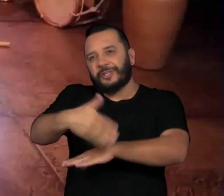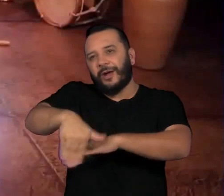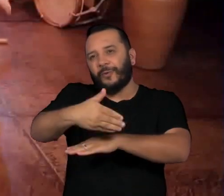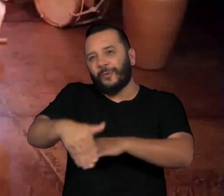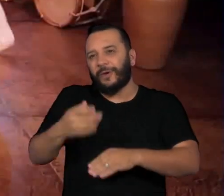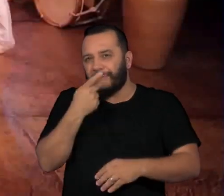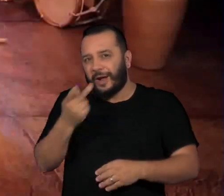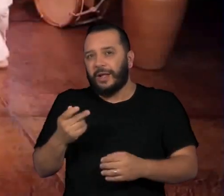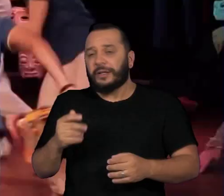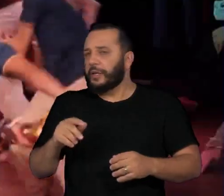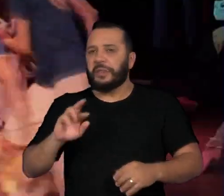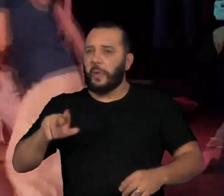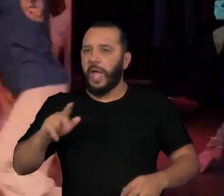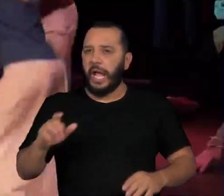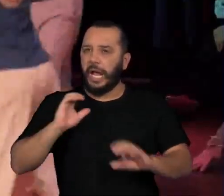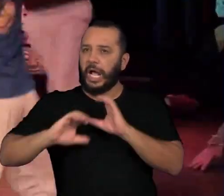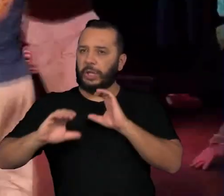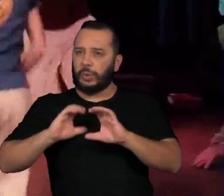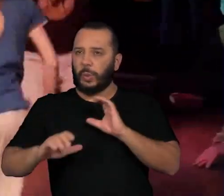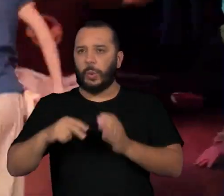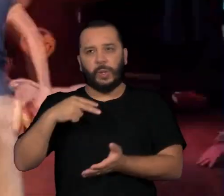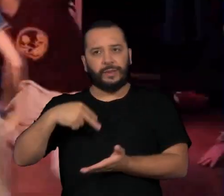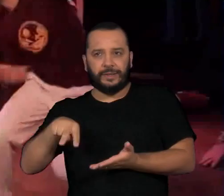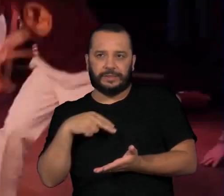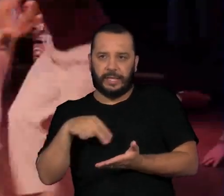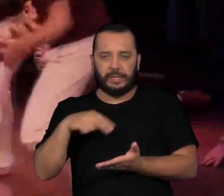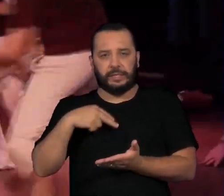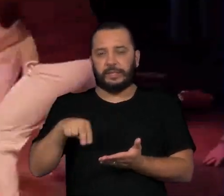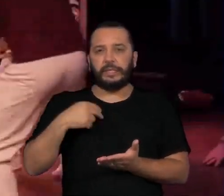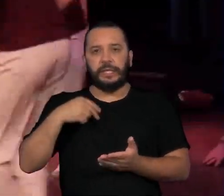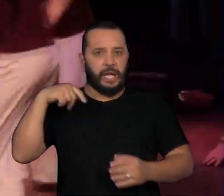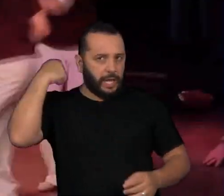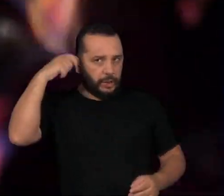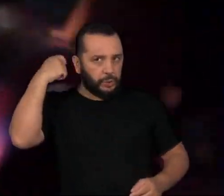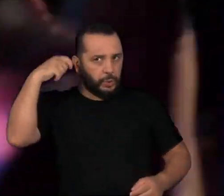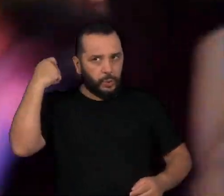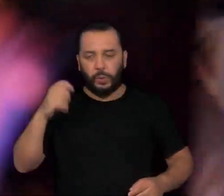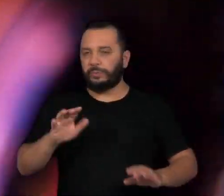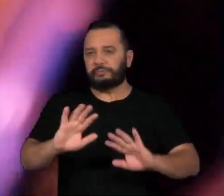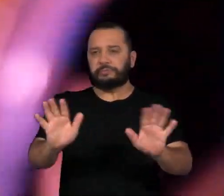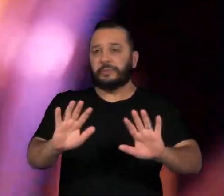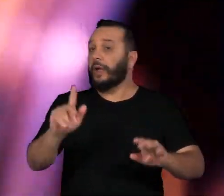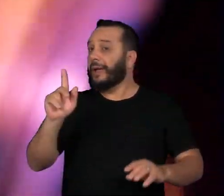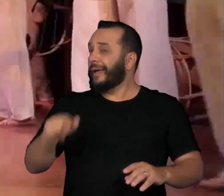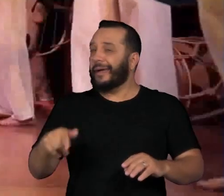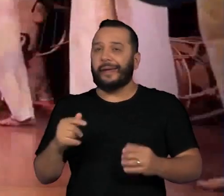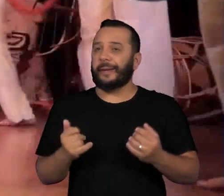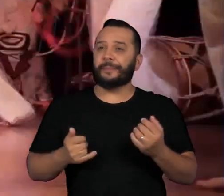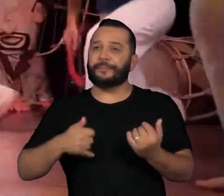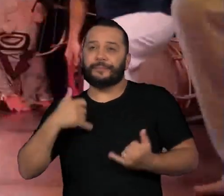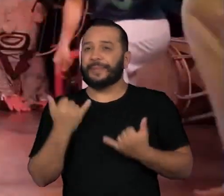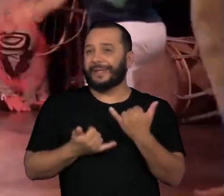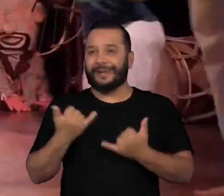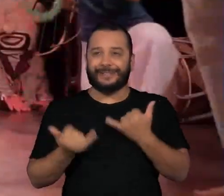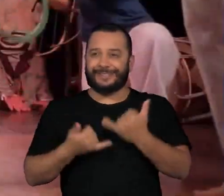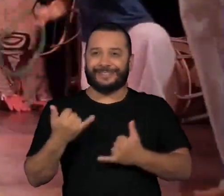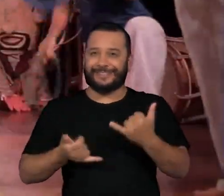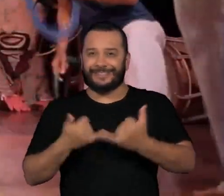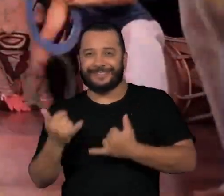se dizem cantores dançarinos atores ou repentistas dizem que são simplesmente